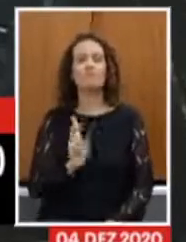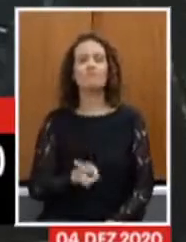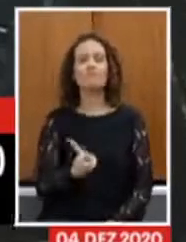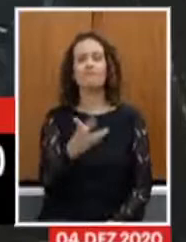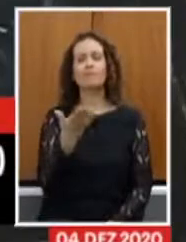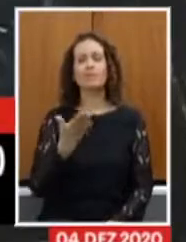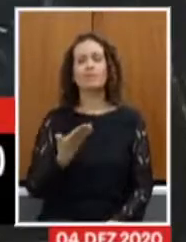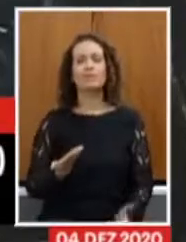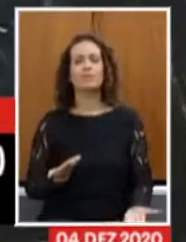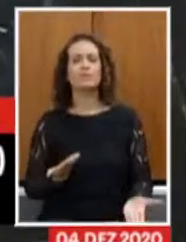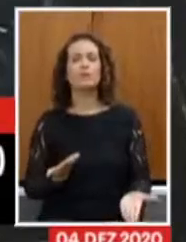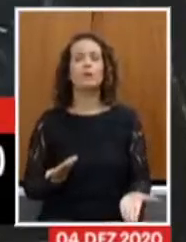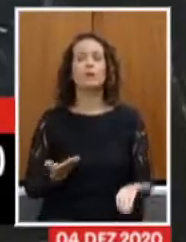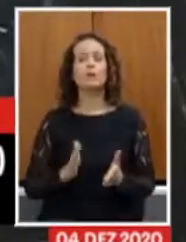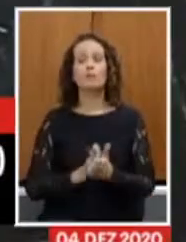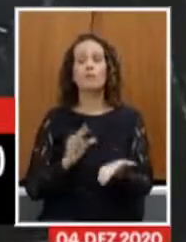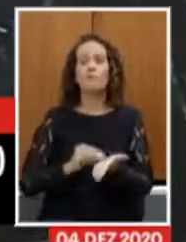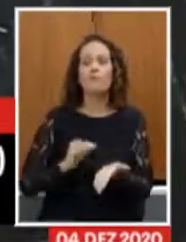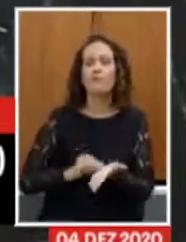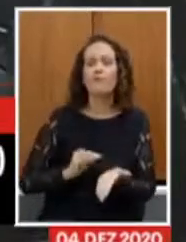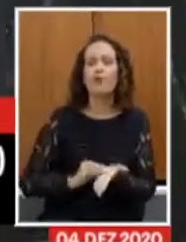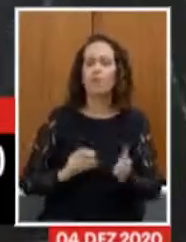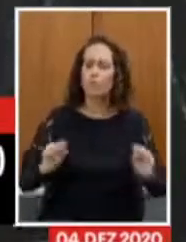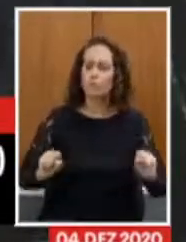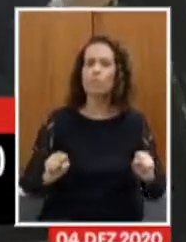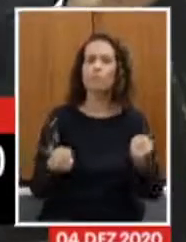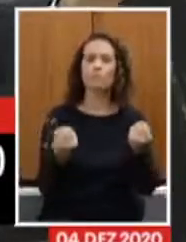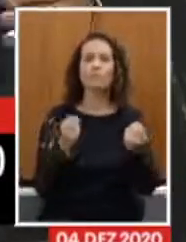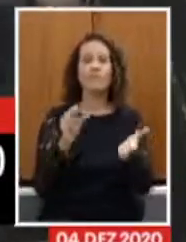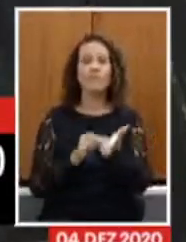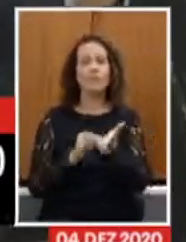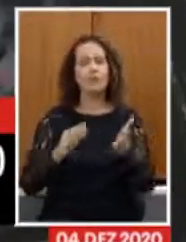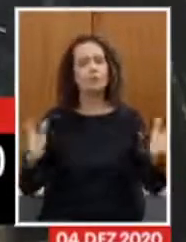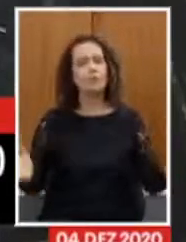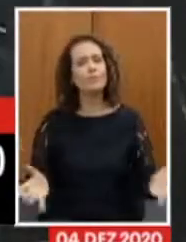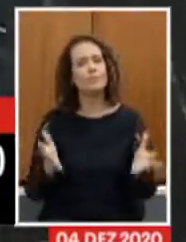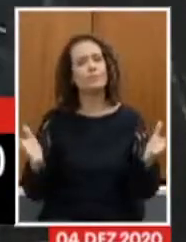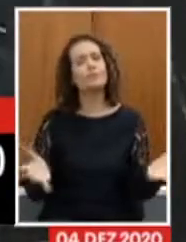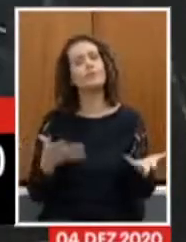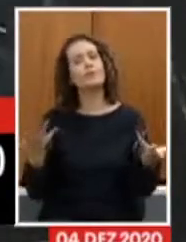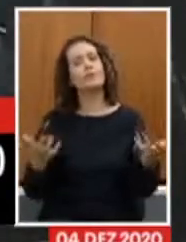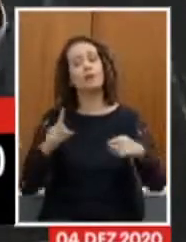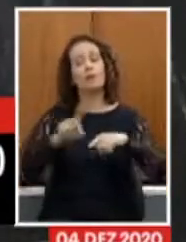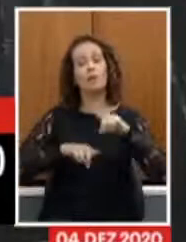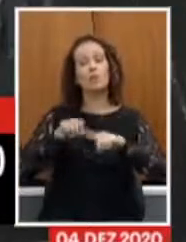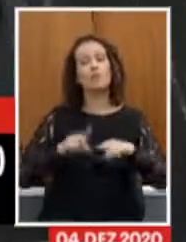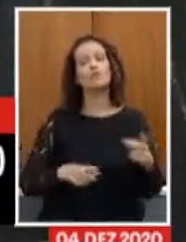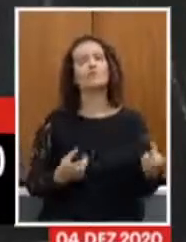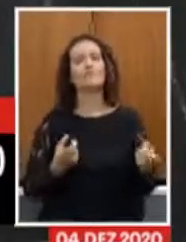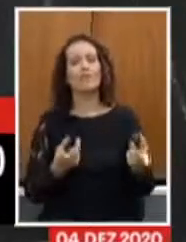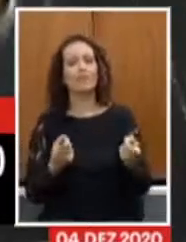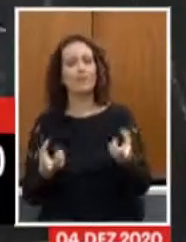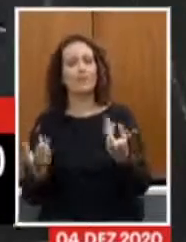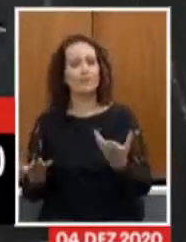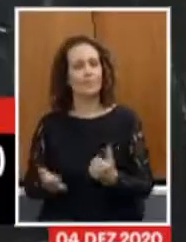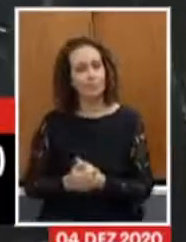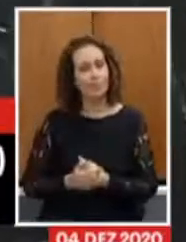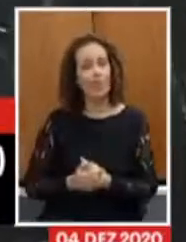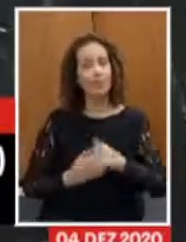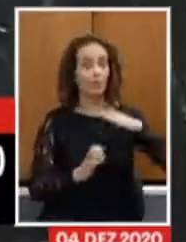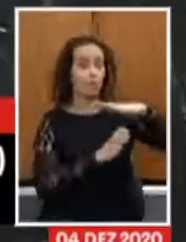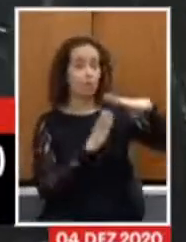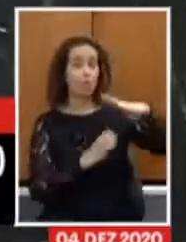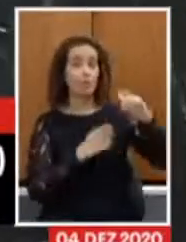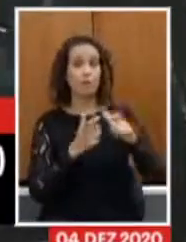consegue ir para frente devido à falta de recursos, de falta de incentivo, e aquele produto é vendido. é vendido por uma média ou uma grande empresa, muitas